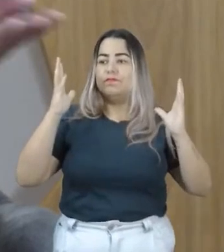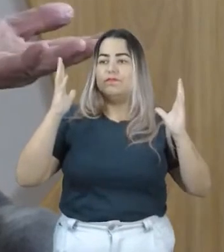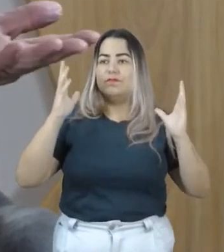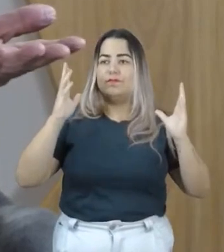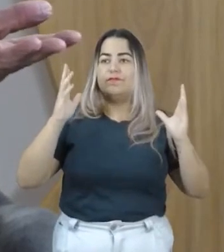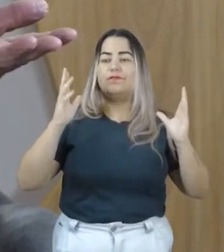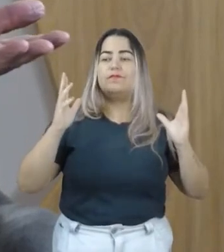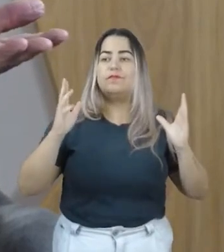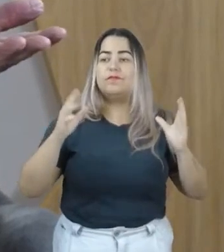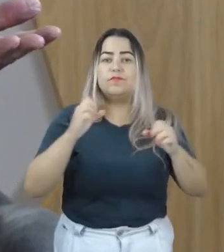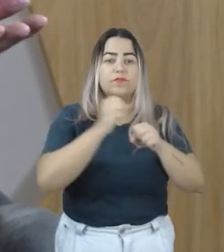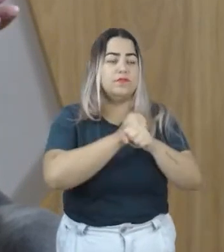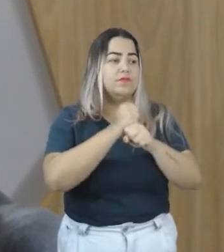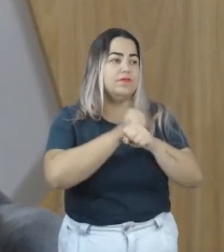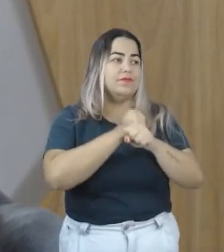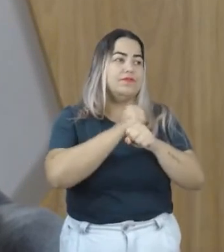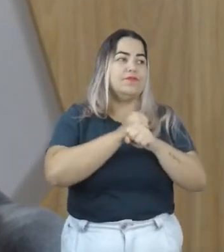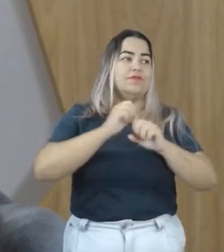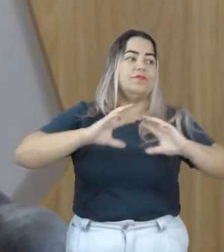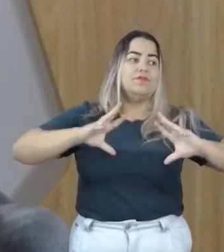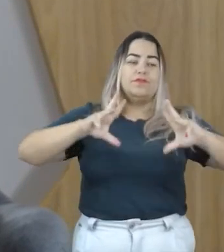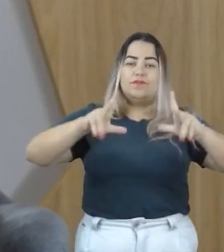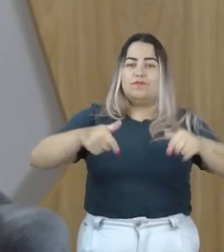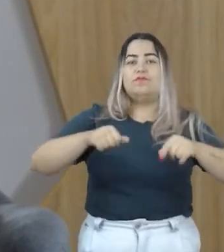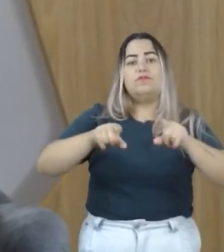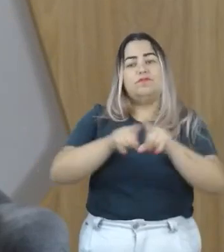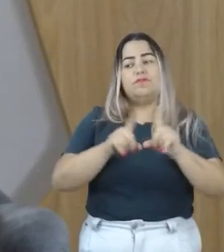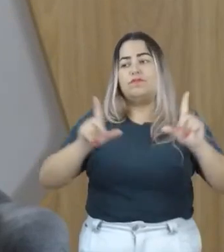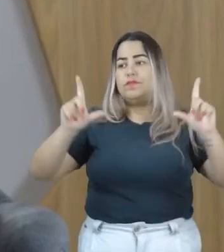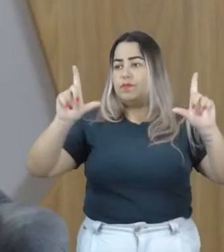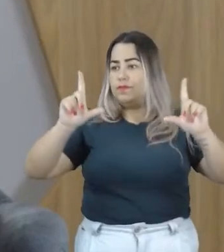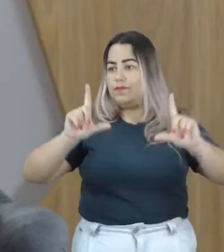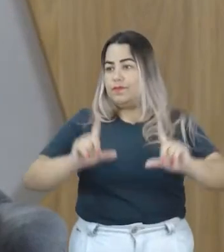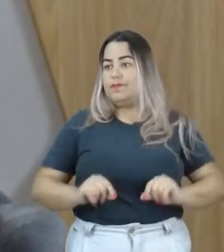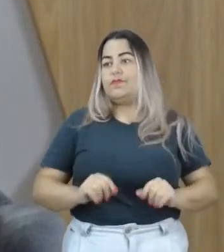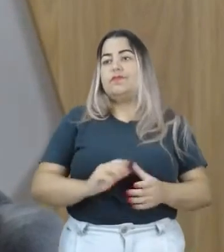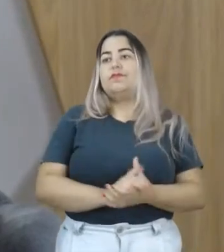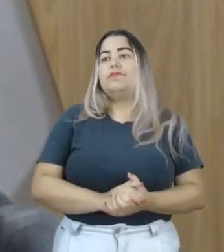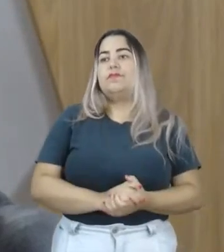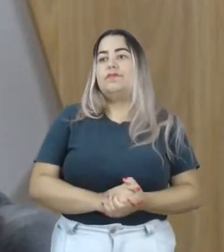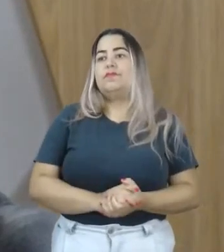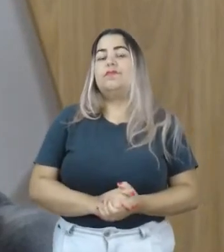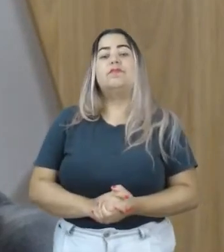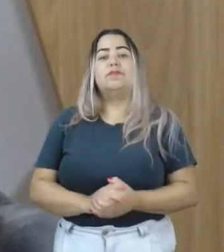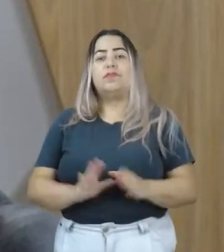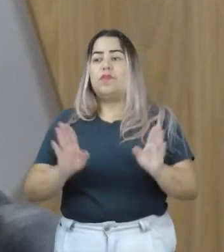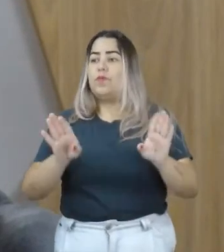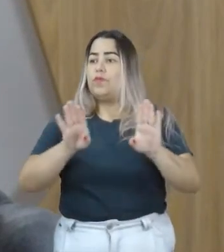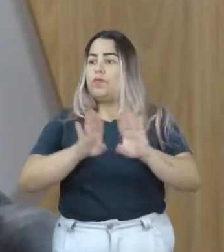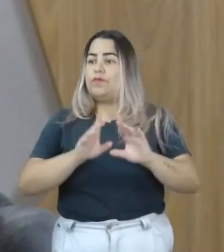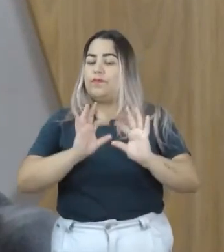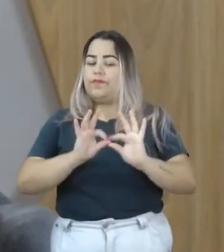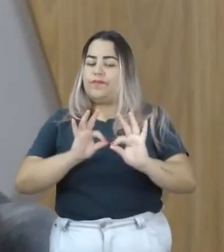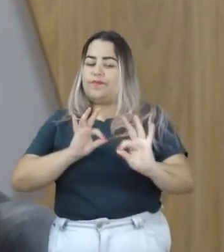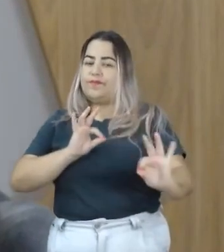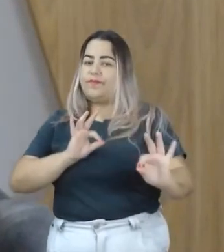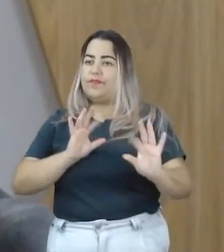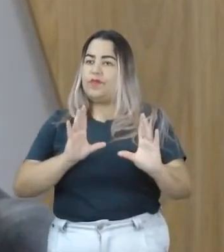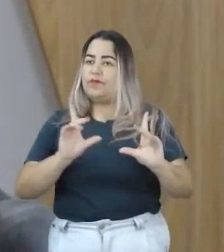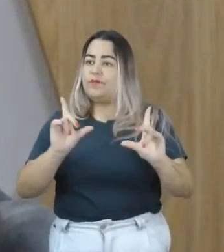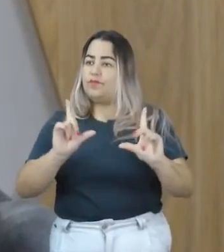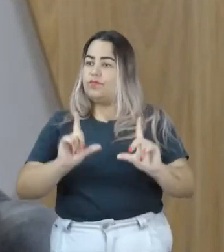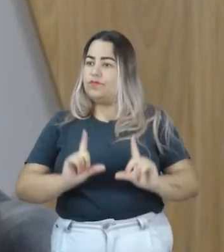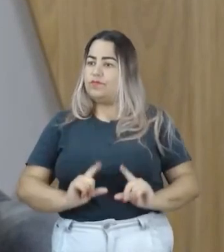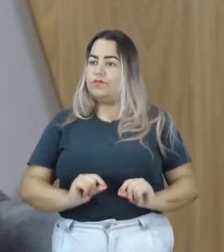lembro, ficamos esses anos todos fazendo política de redução de danos. Isso. Pé na porta, diminuindo o estrago.